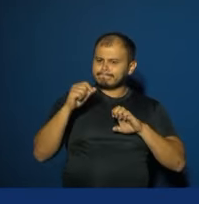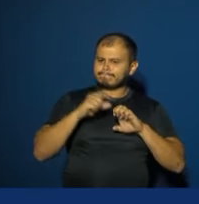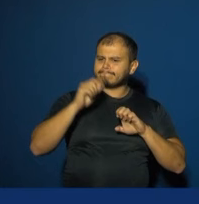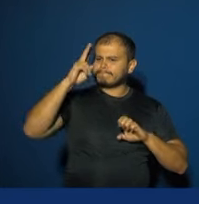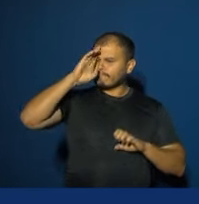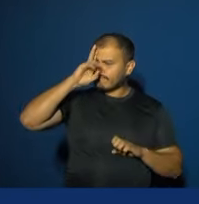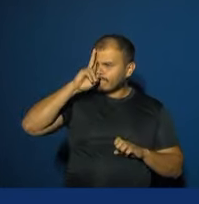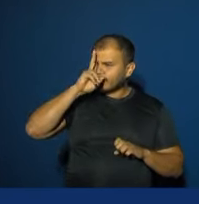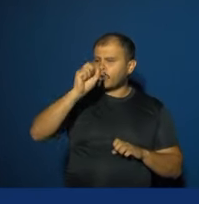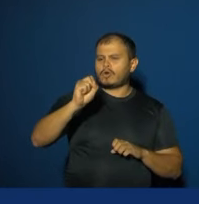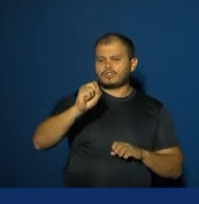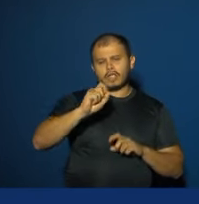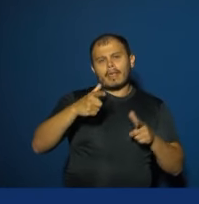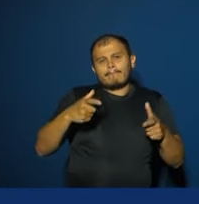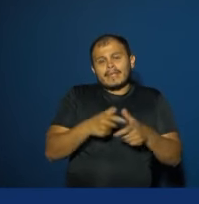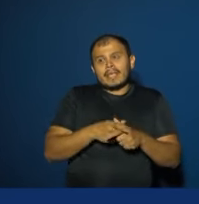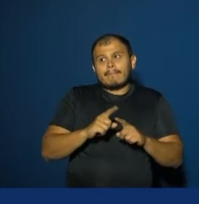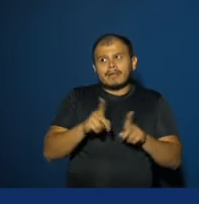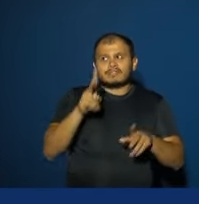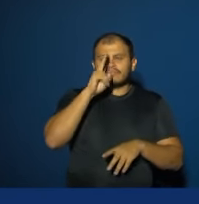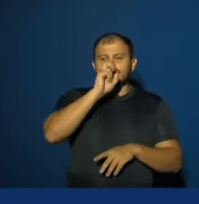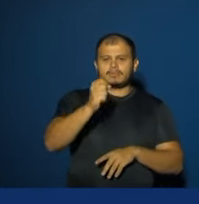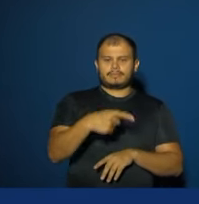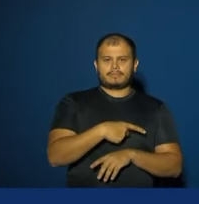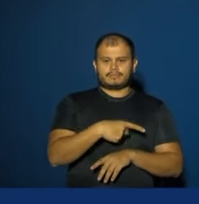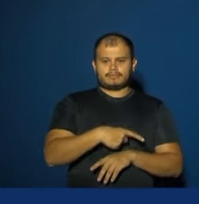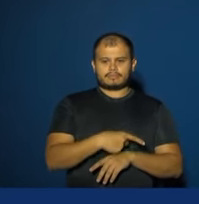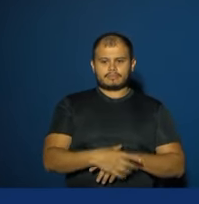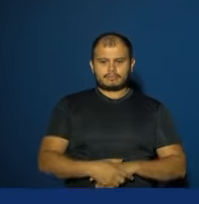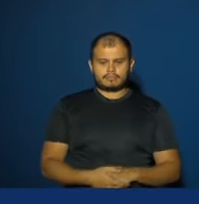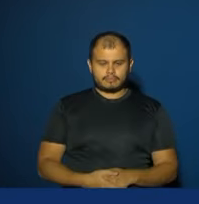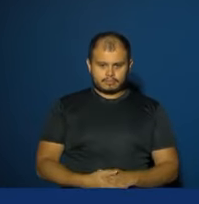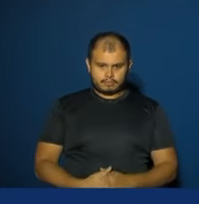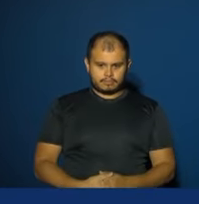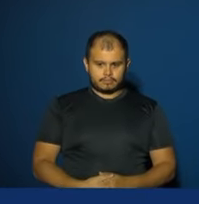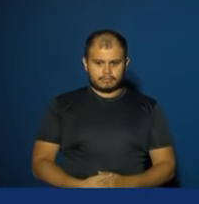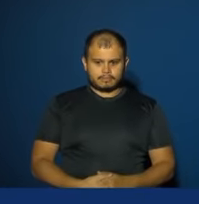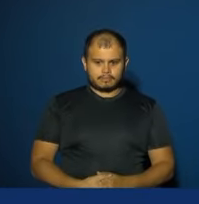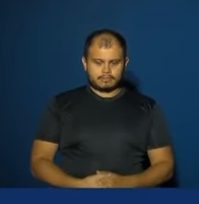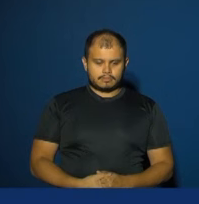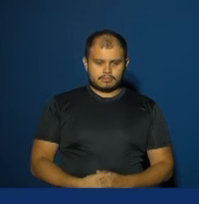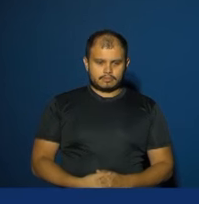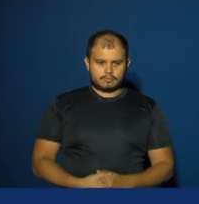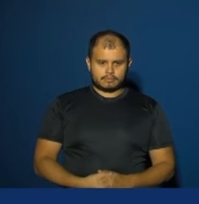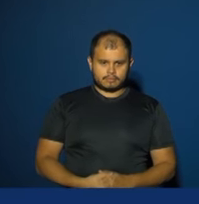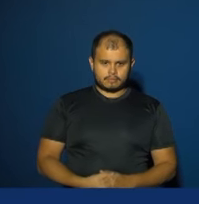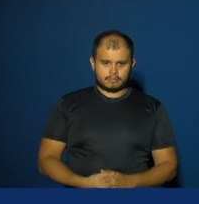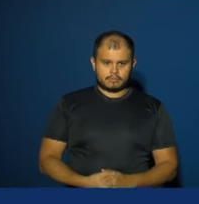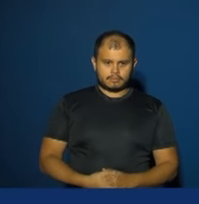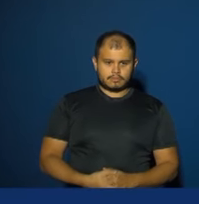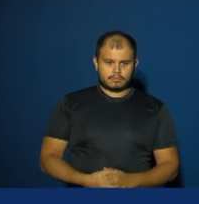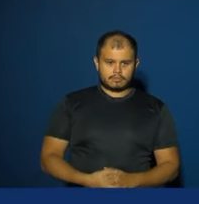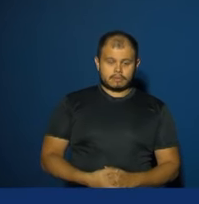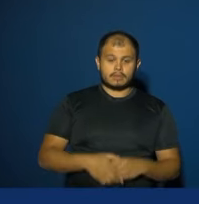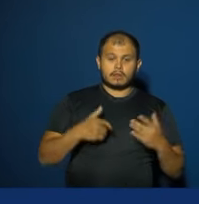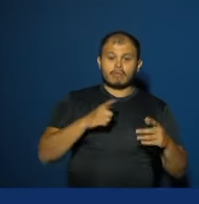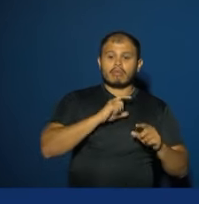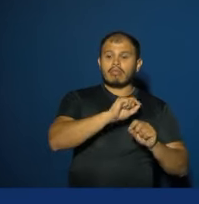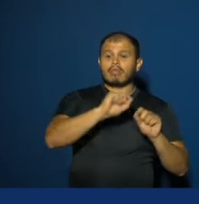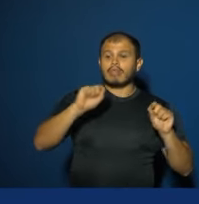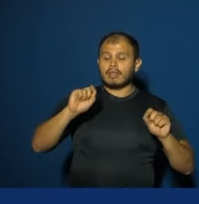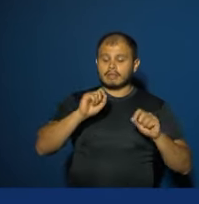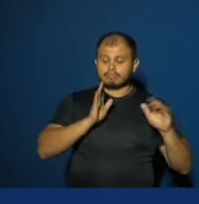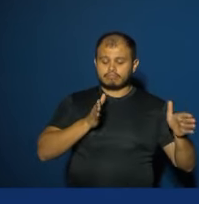família pequena mas muito empreendedora então quando quando veio a pandemia o nossos montadores que tinha 4 anos